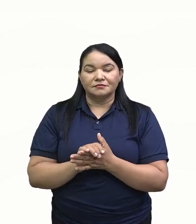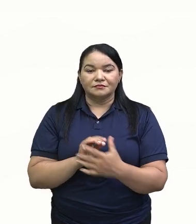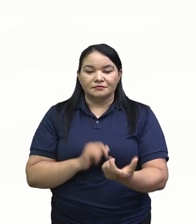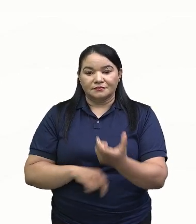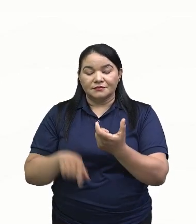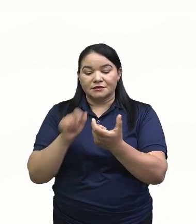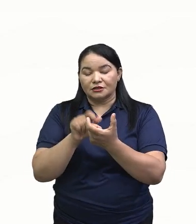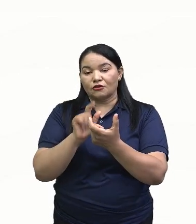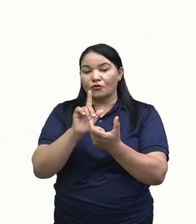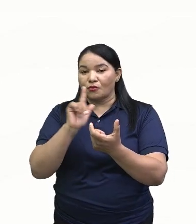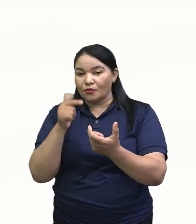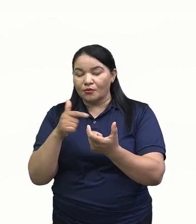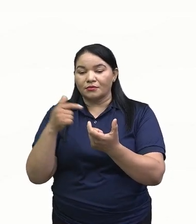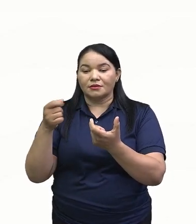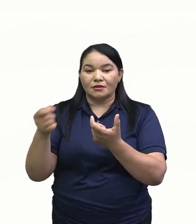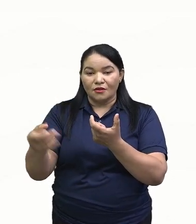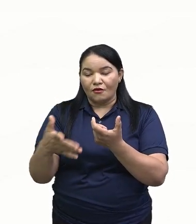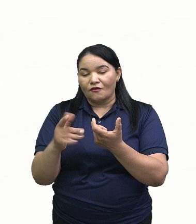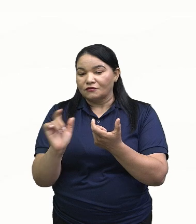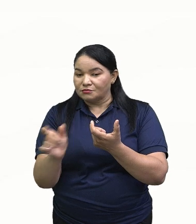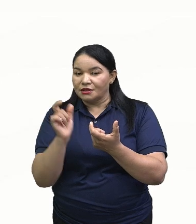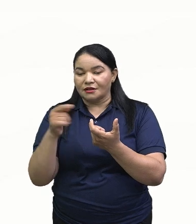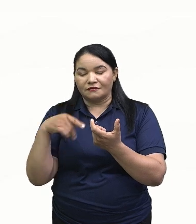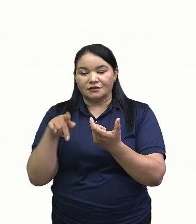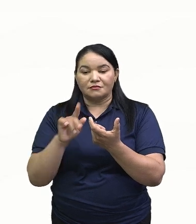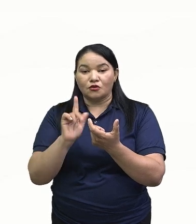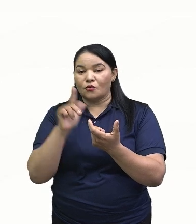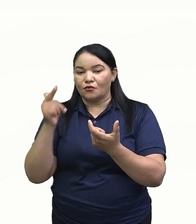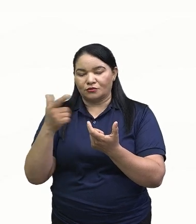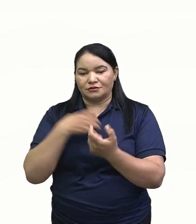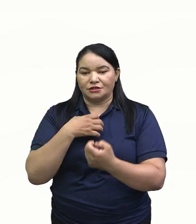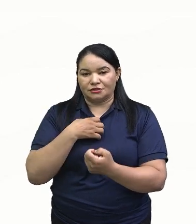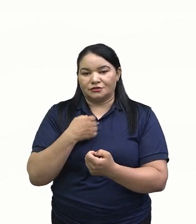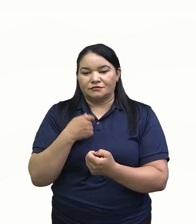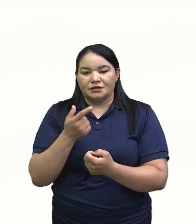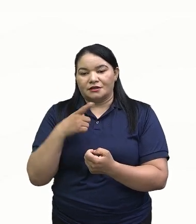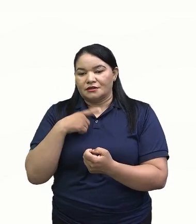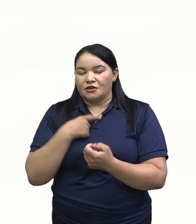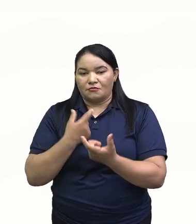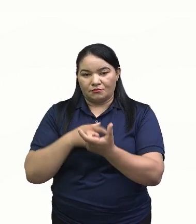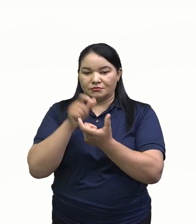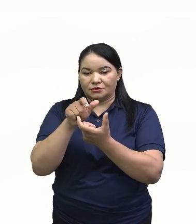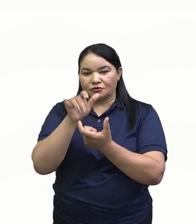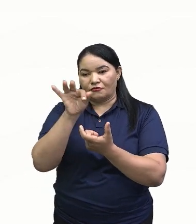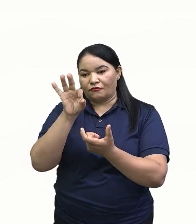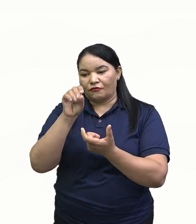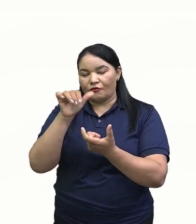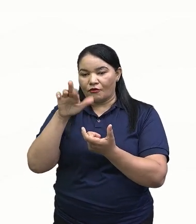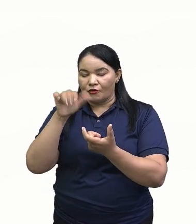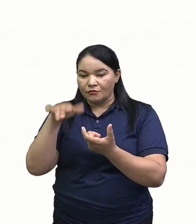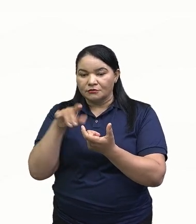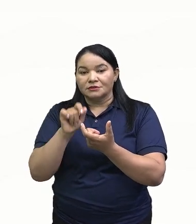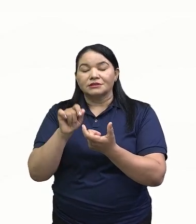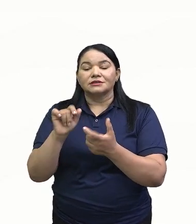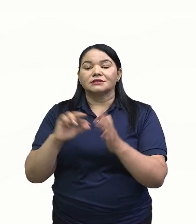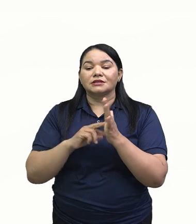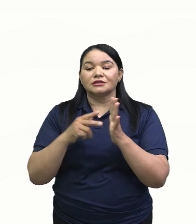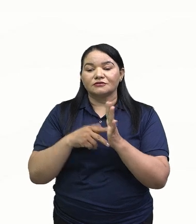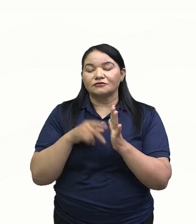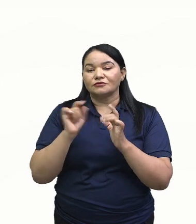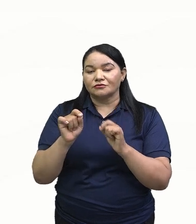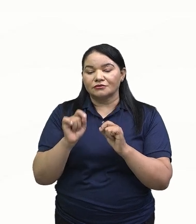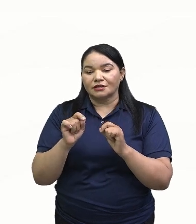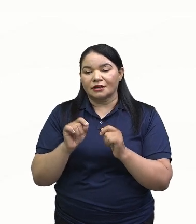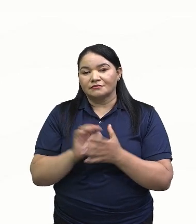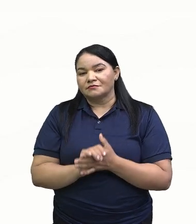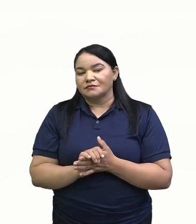formando outras palavras e elas vão ganhando novos sentidos. Então, tem a palavra forma, que significa algo